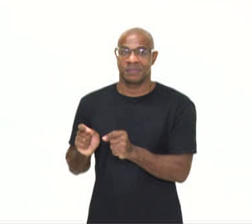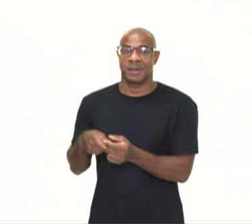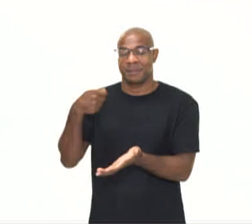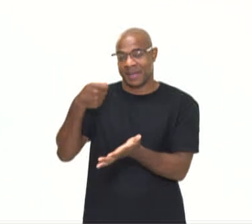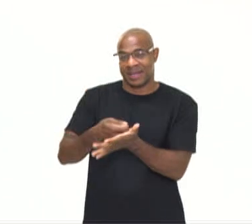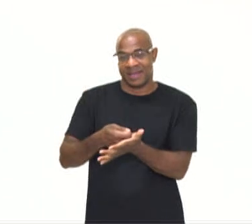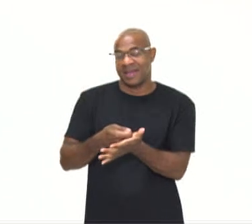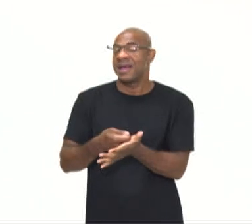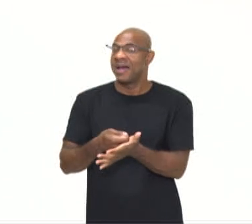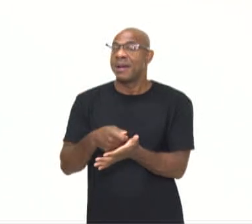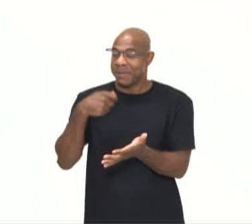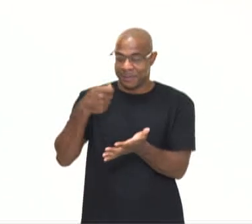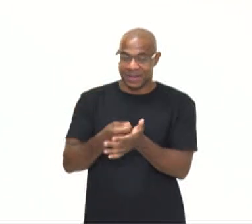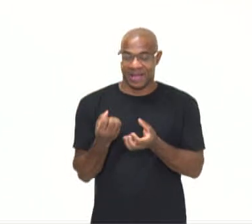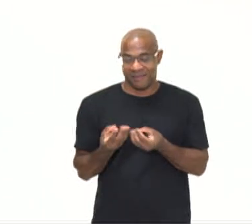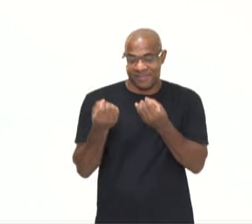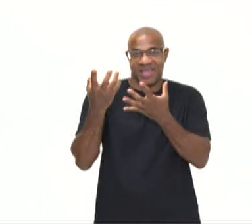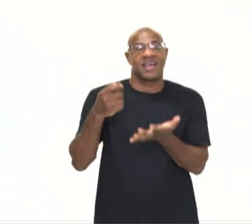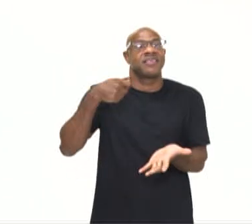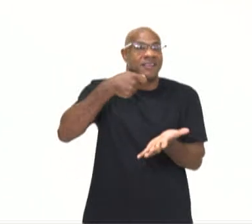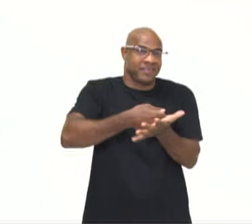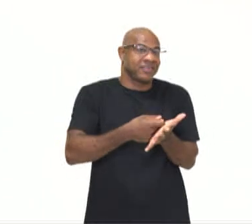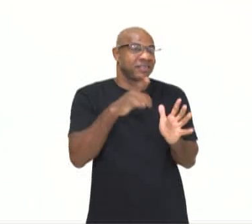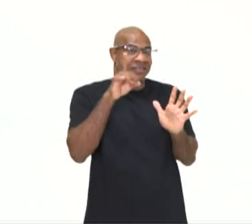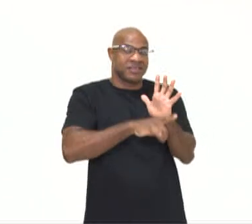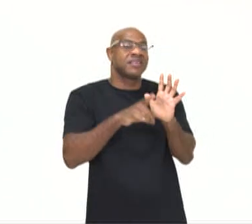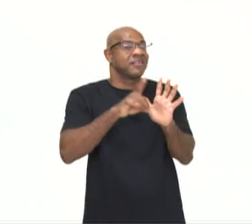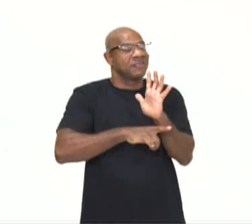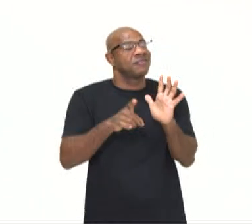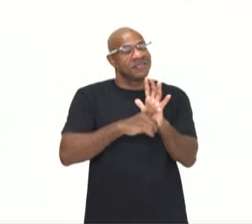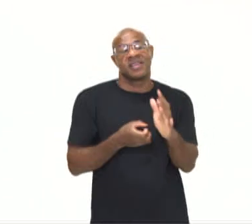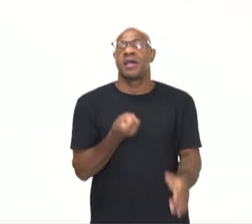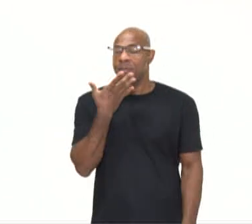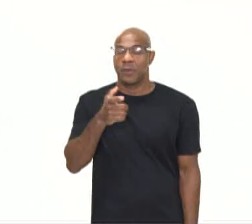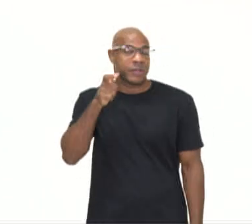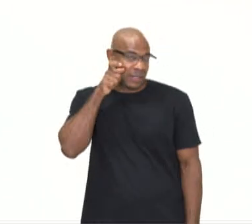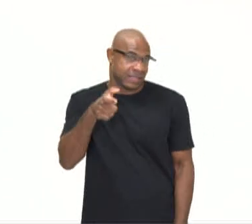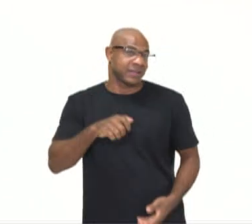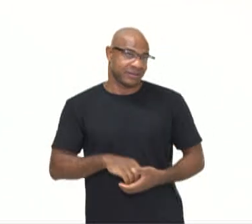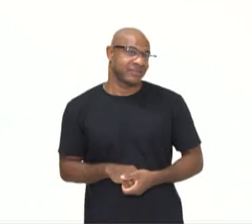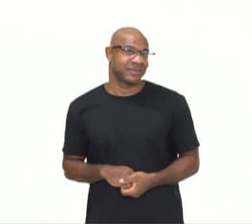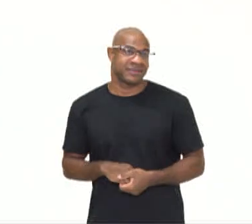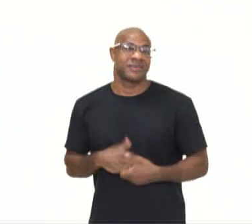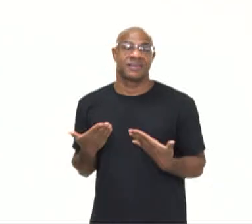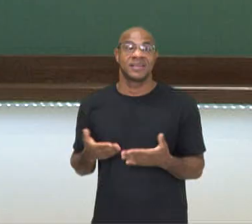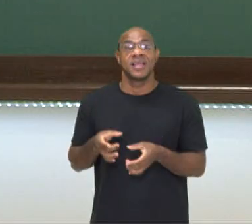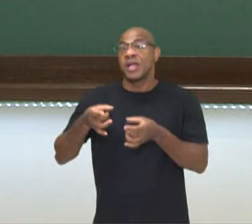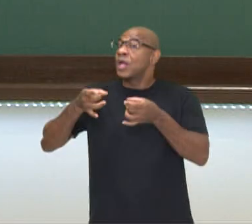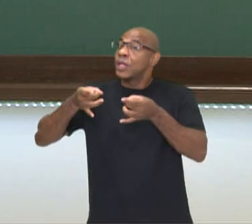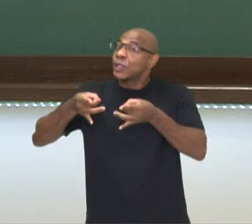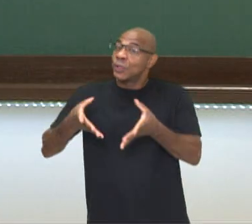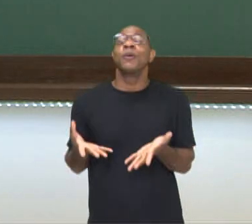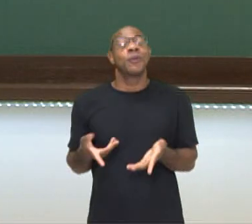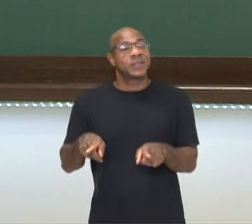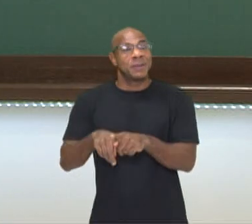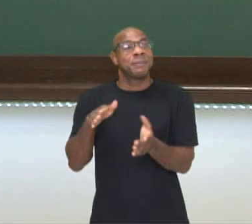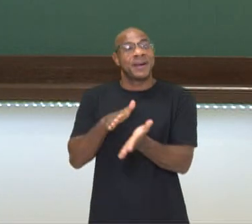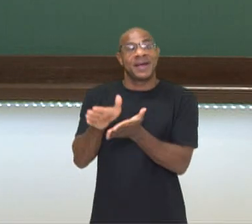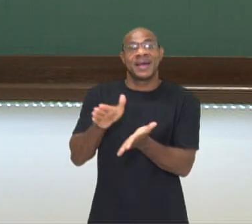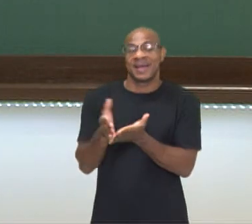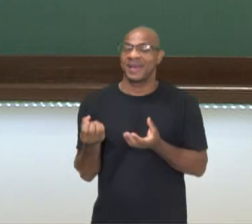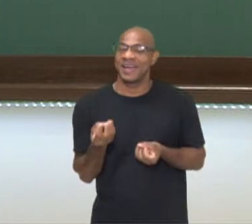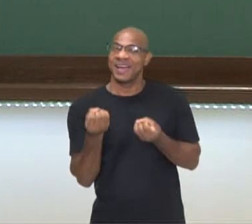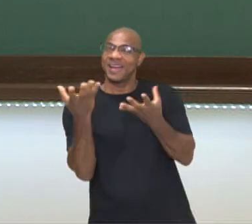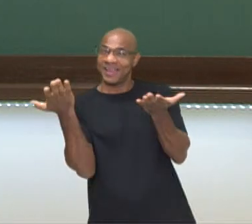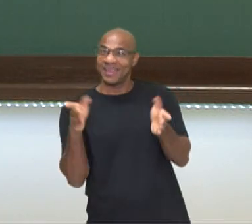viagem à vista e obter o desconto, que é mais interessante do que pagar juros, né? E ainda sobrou uma graninha ali para gastar durante